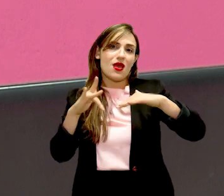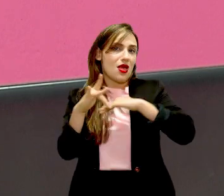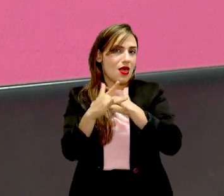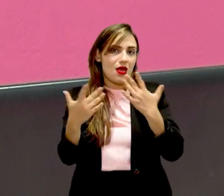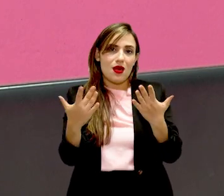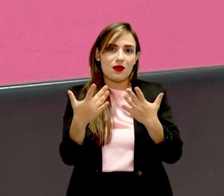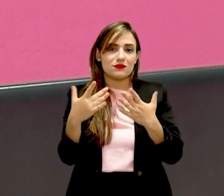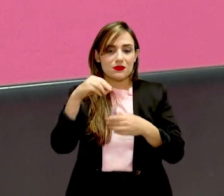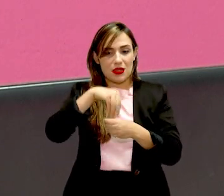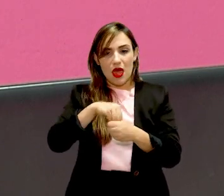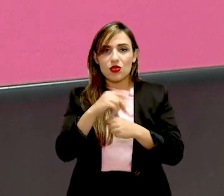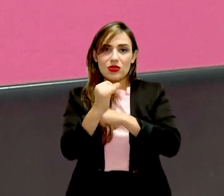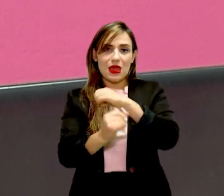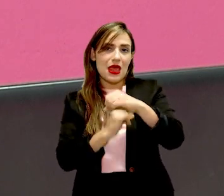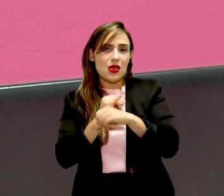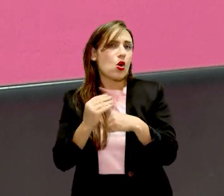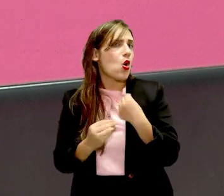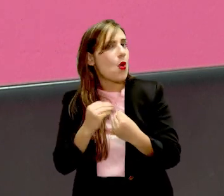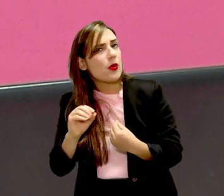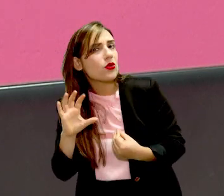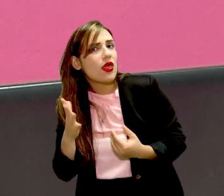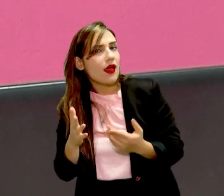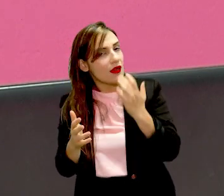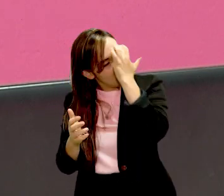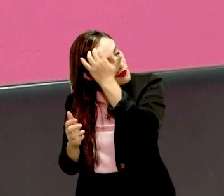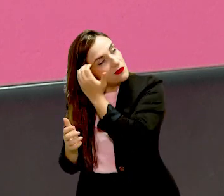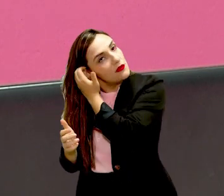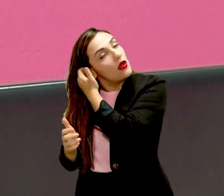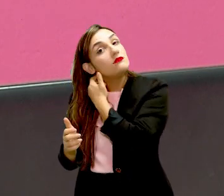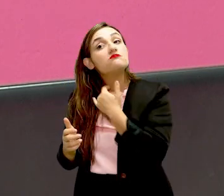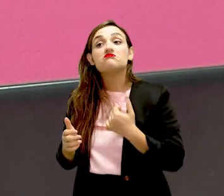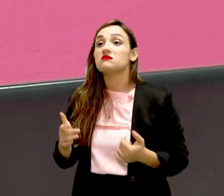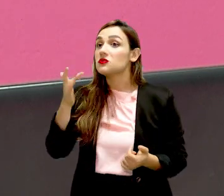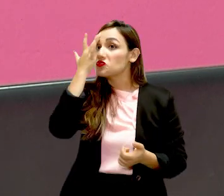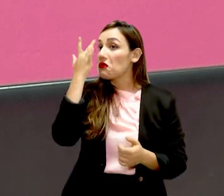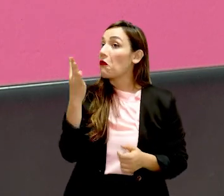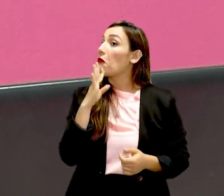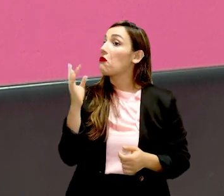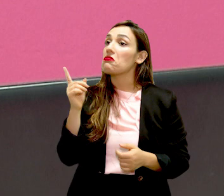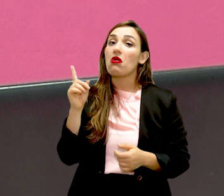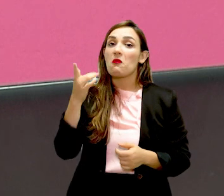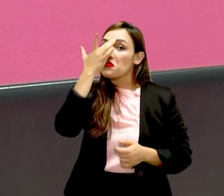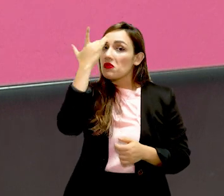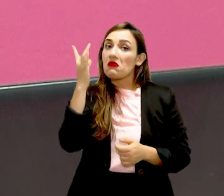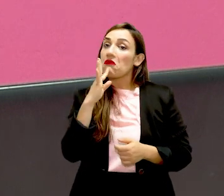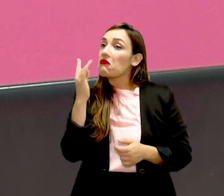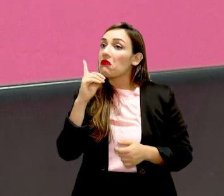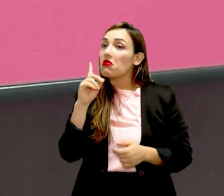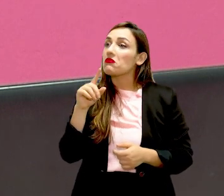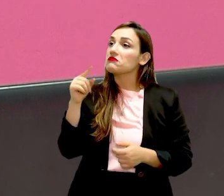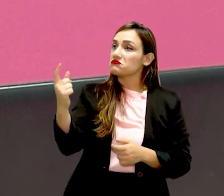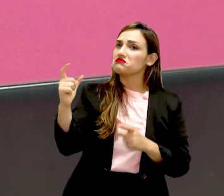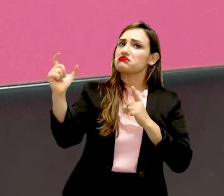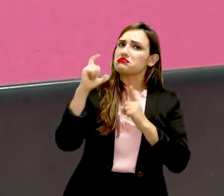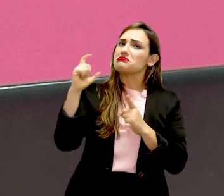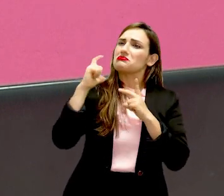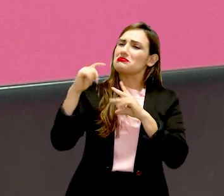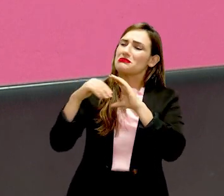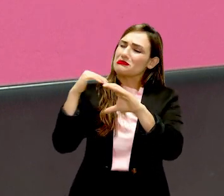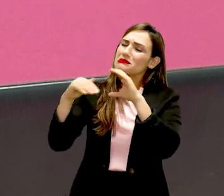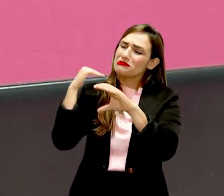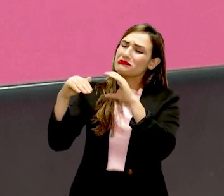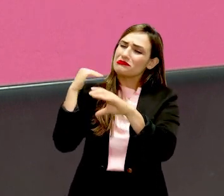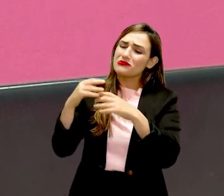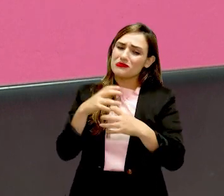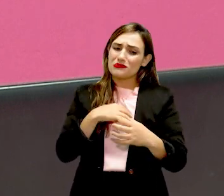sendo praticado, né, de repente pelos agressores de uma maneira remota, mas ameaçadora, pode ser ameaçador.